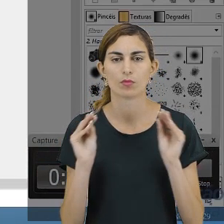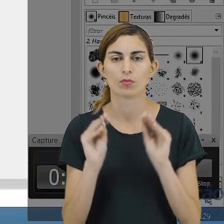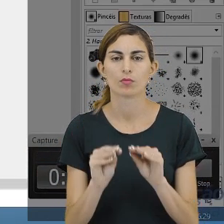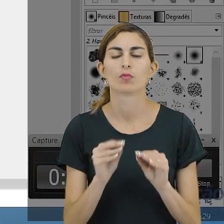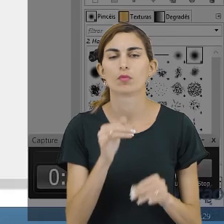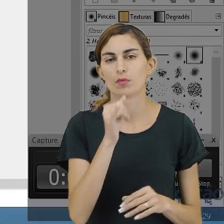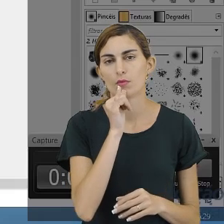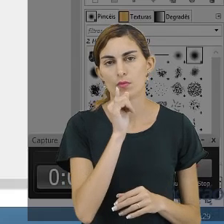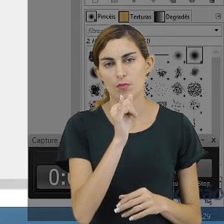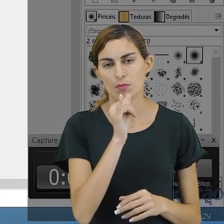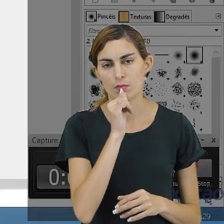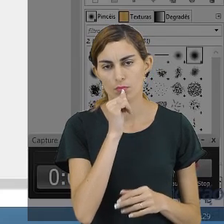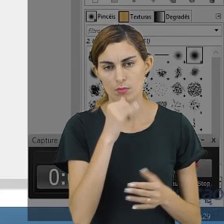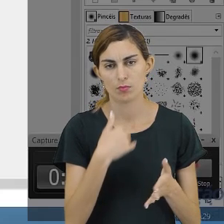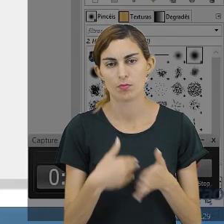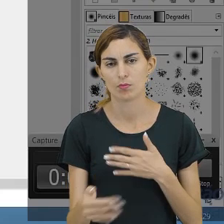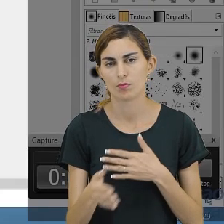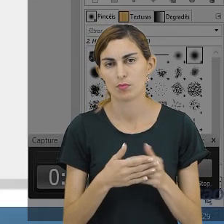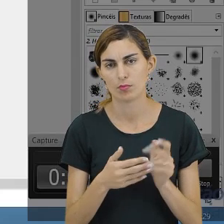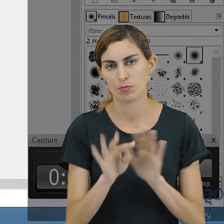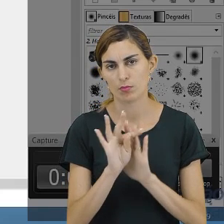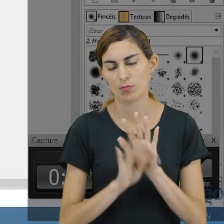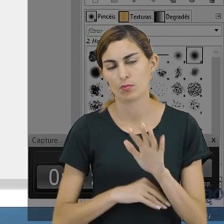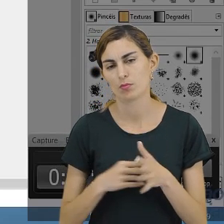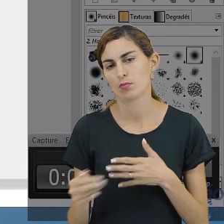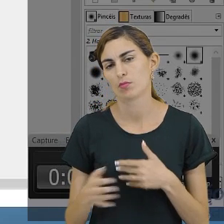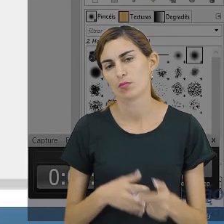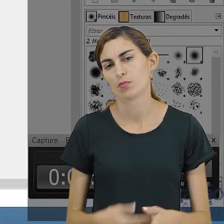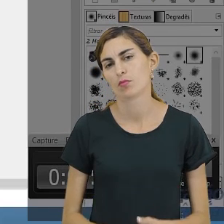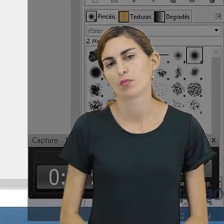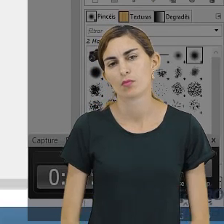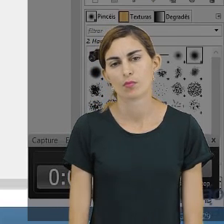colocar aqui, por exemplo, um texto qualquer.